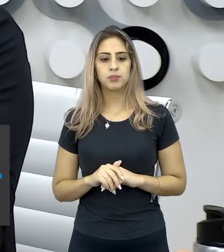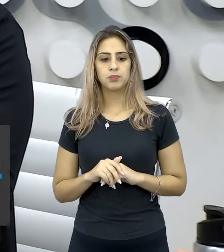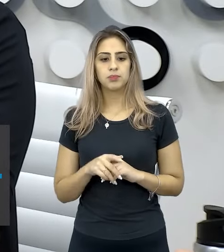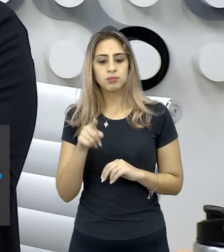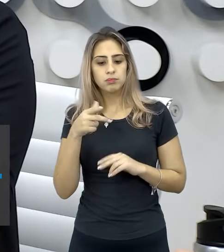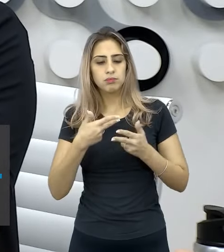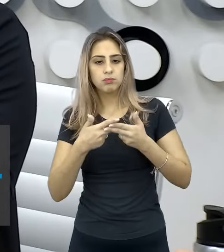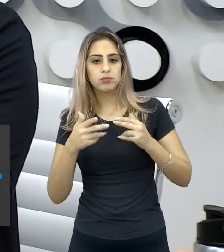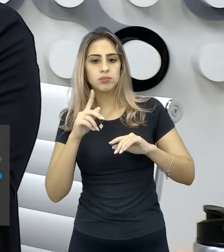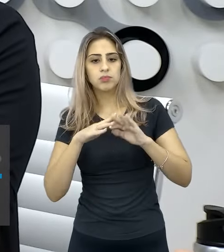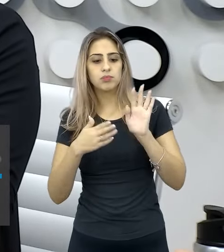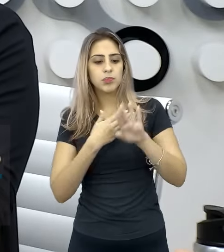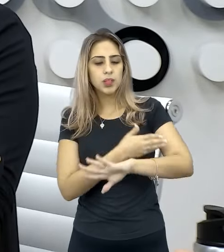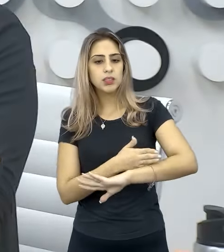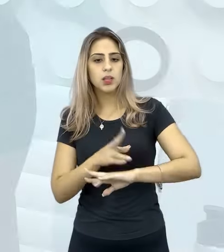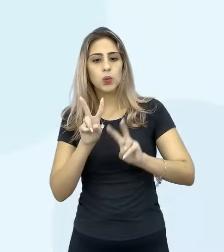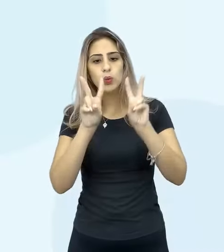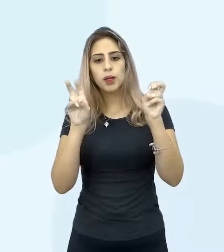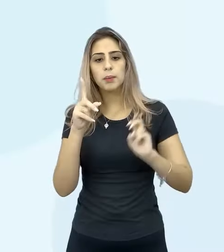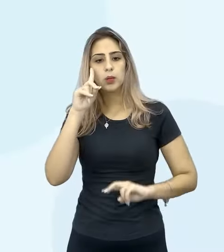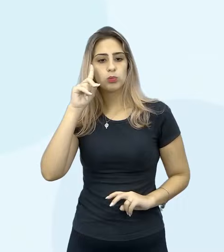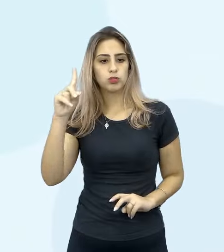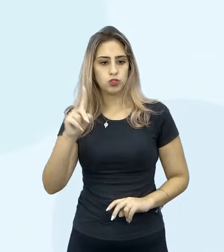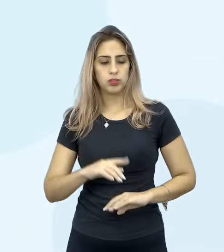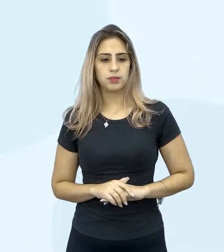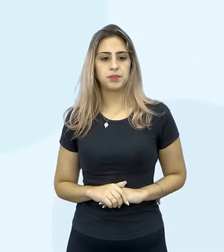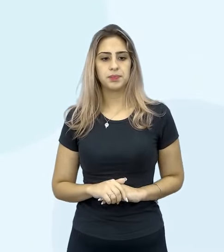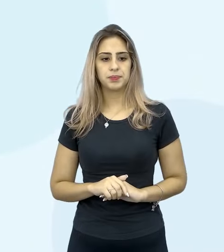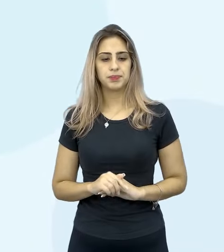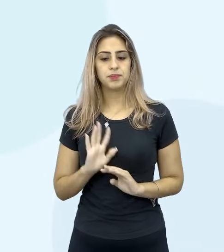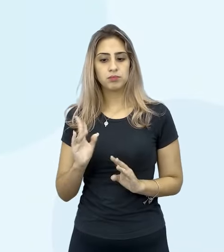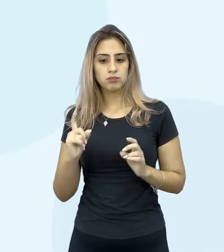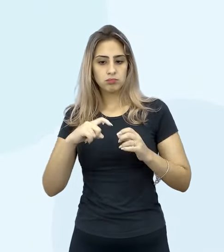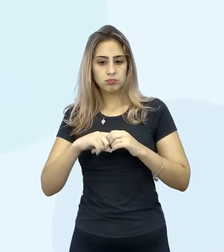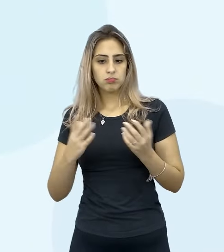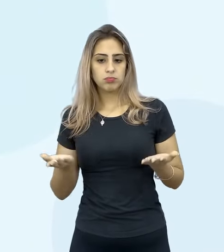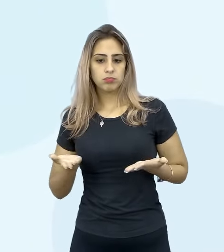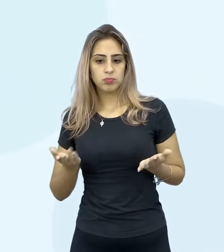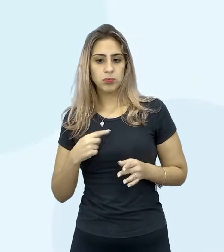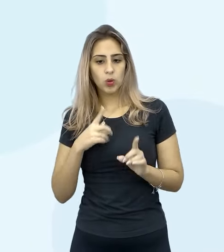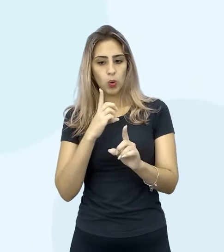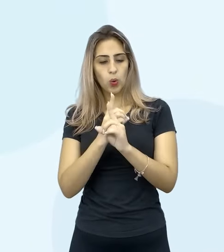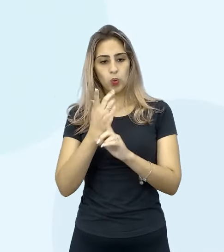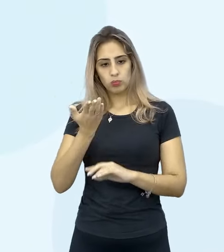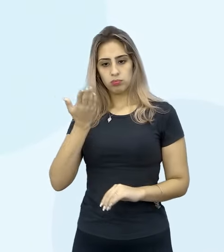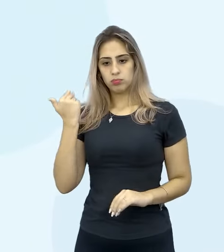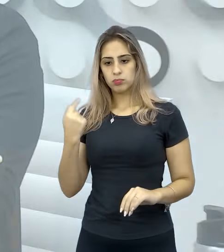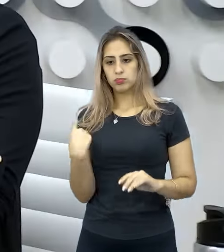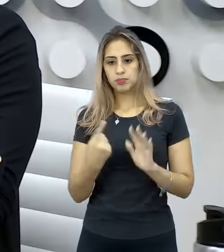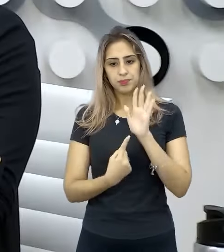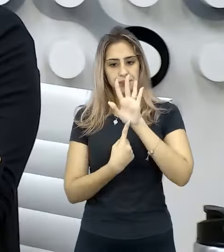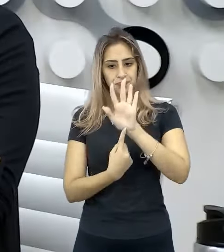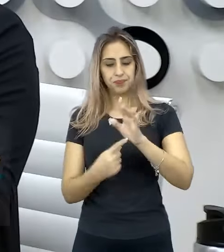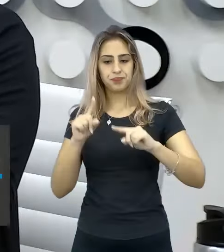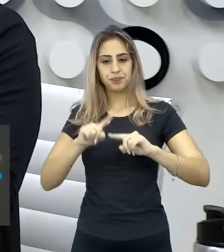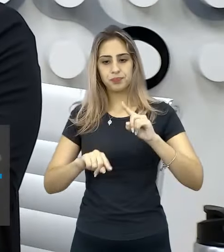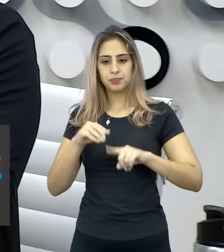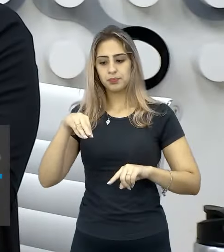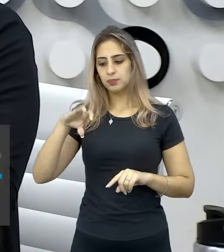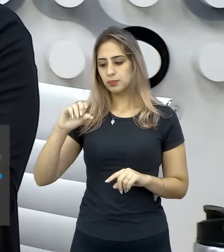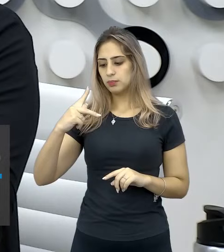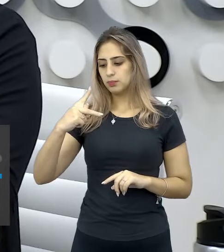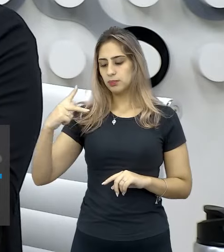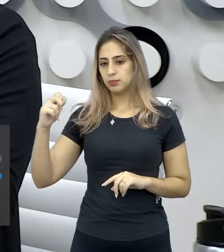abordagem inicial sobre a temática do dia, né? Então, só retomando, né, que no encontro anterior a gente apresentou o material mapa, né, que é